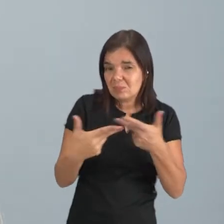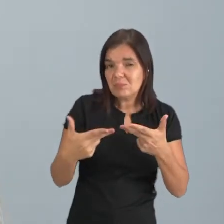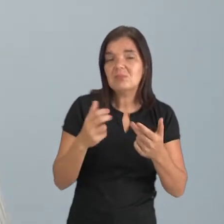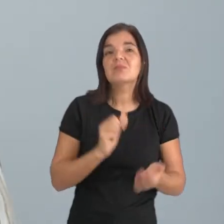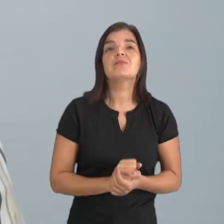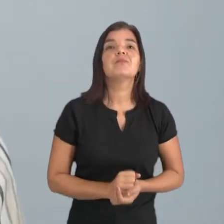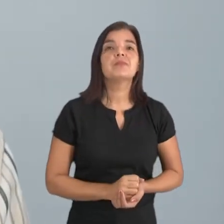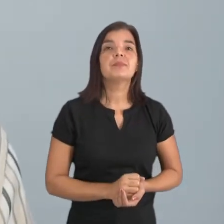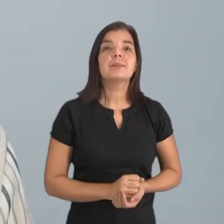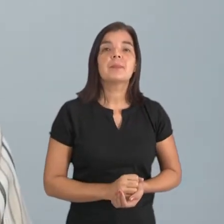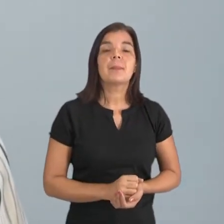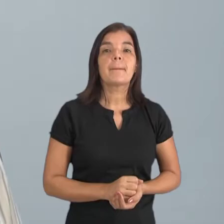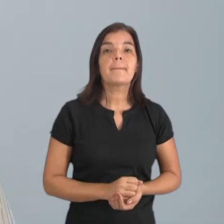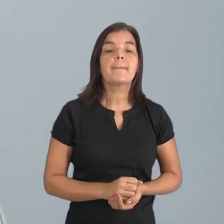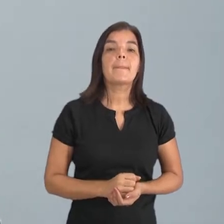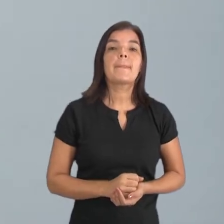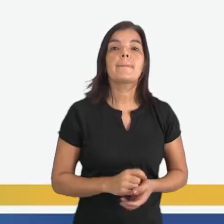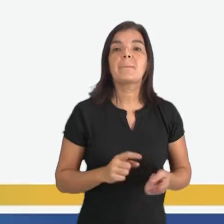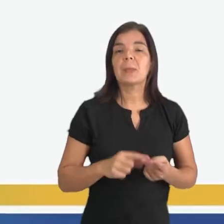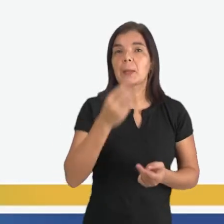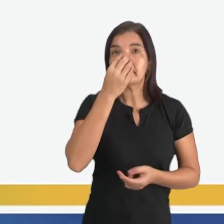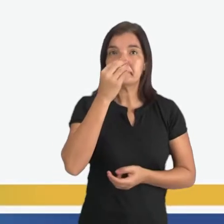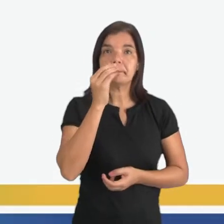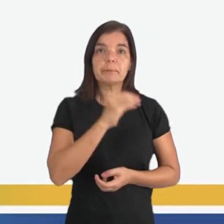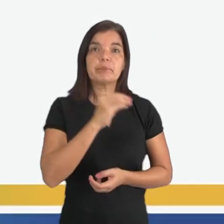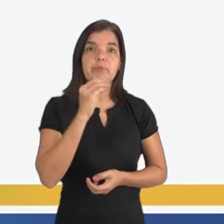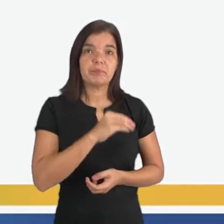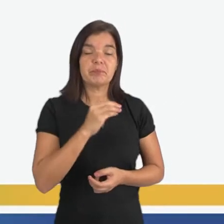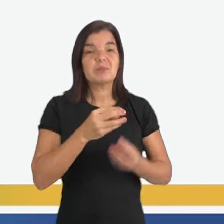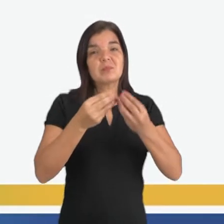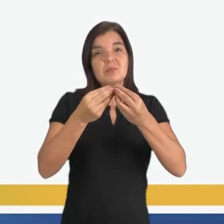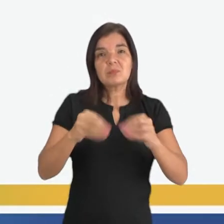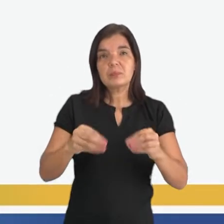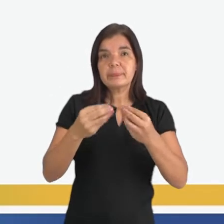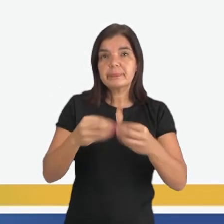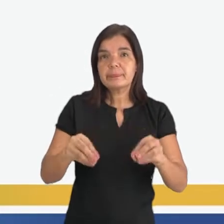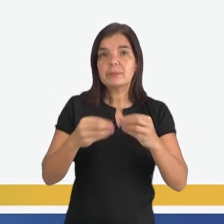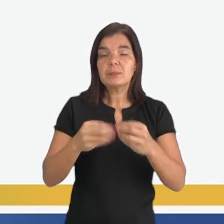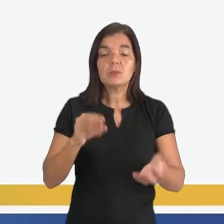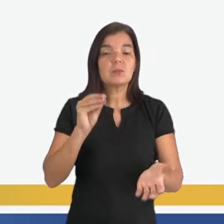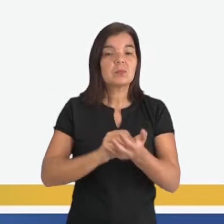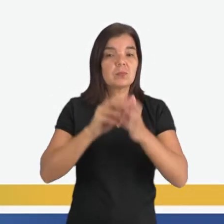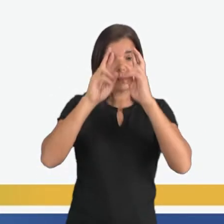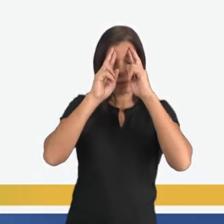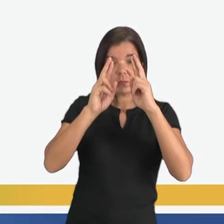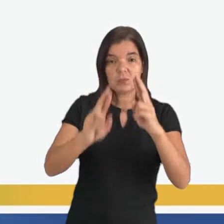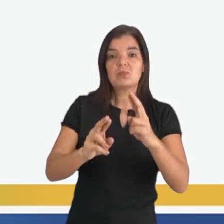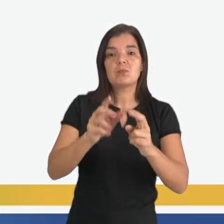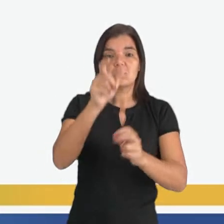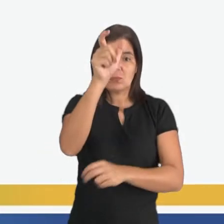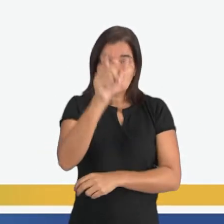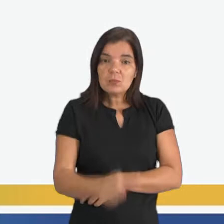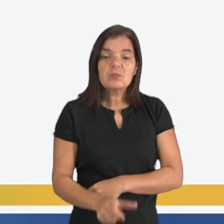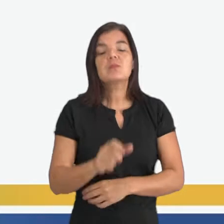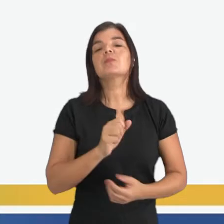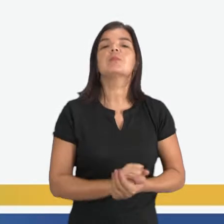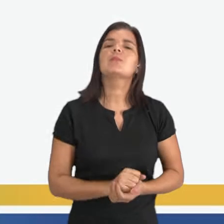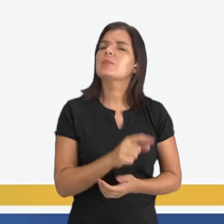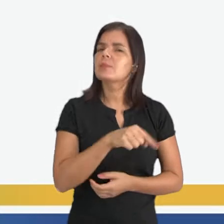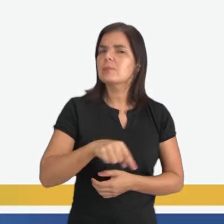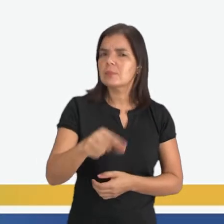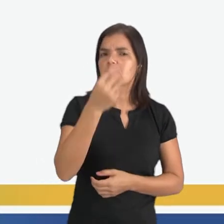Tá? Então, rejeitar as que prejudicam e desrespeitar o ser humano. Então,